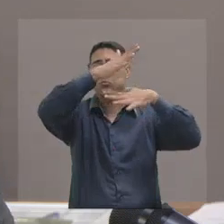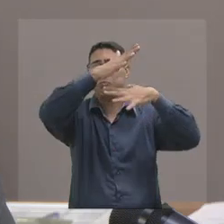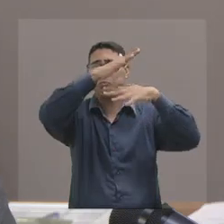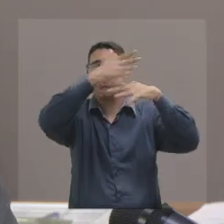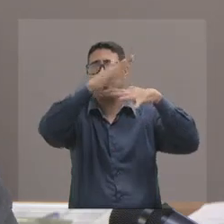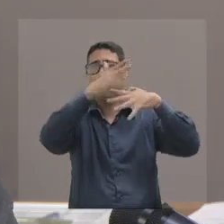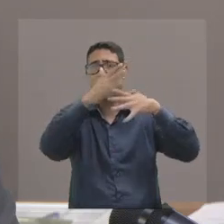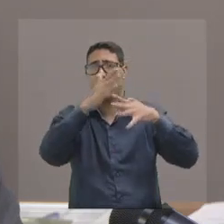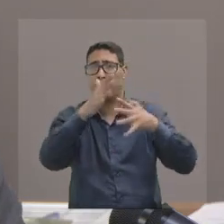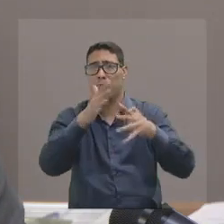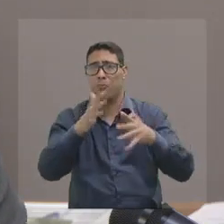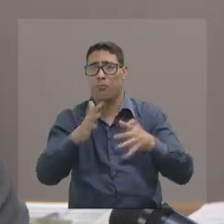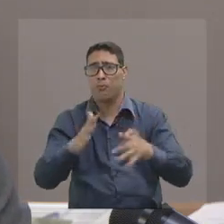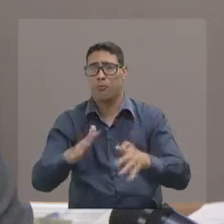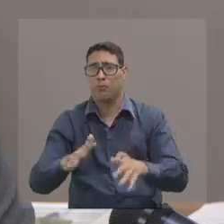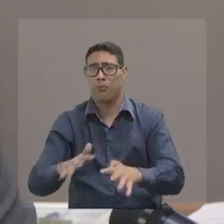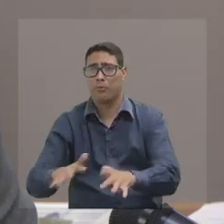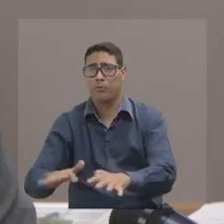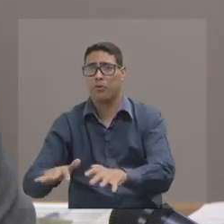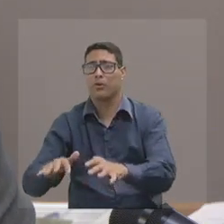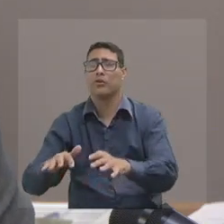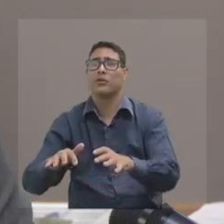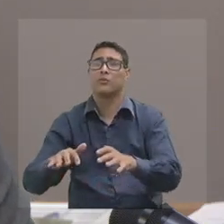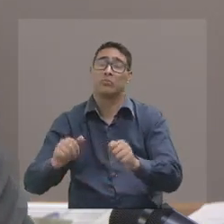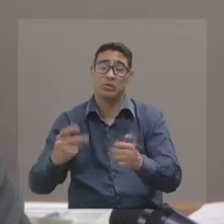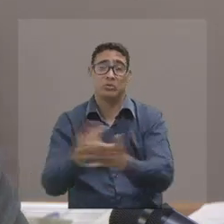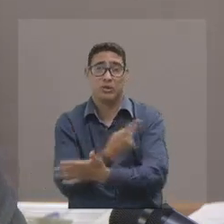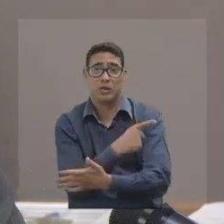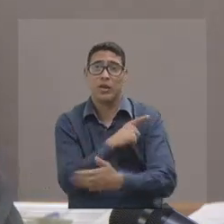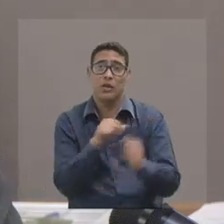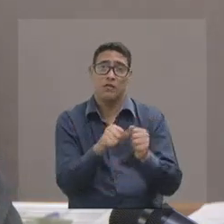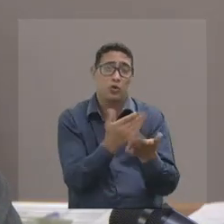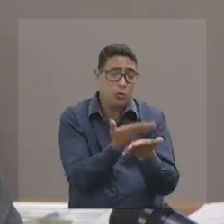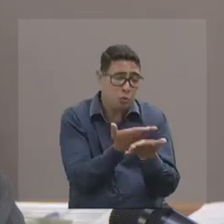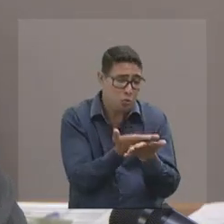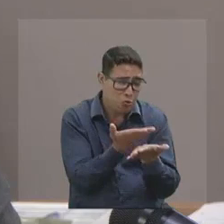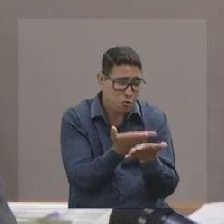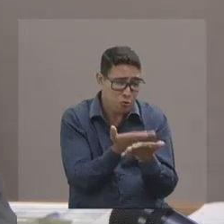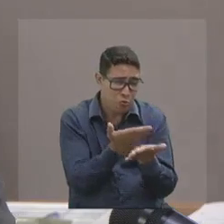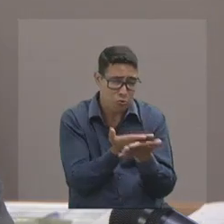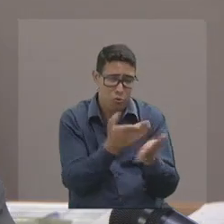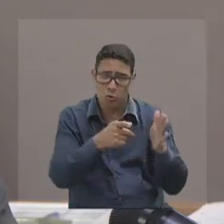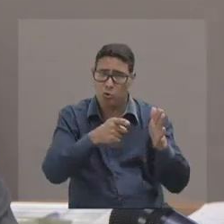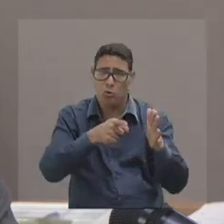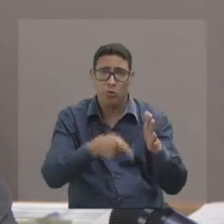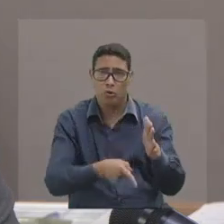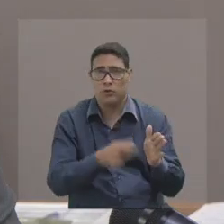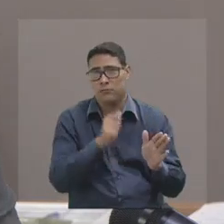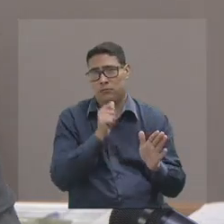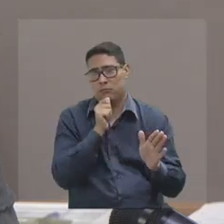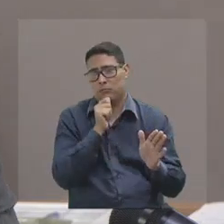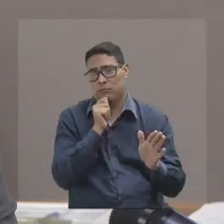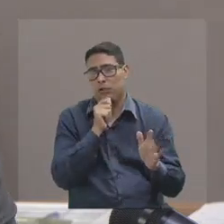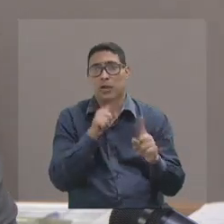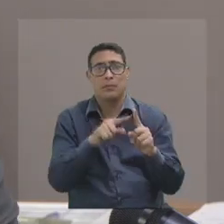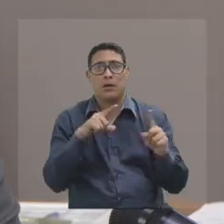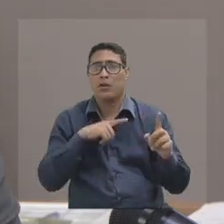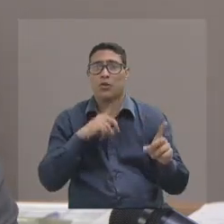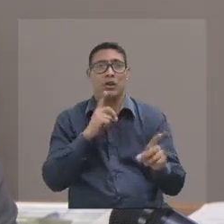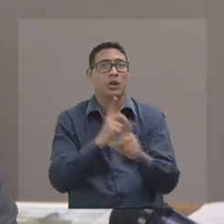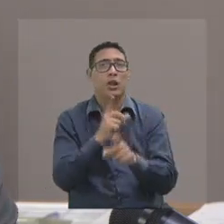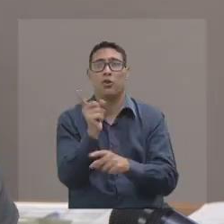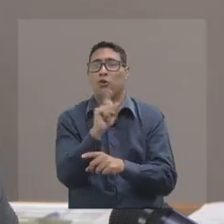seco eu posso dizer que eu fiz um estudo não tão aprofundado mas eu não encontrei segurança